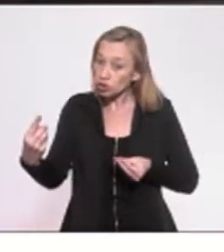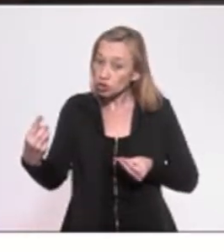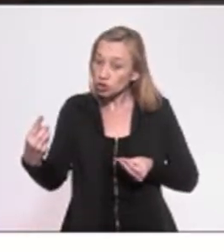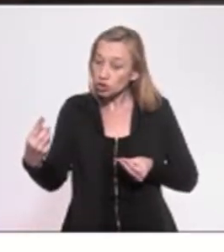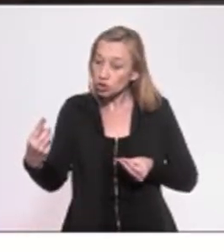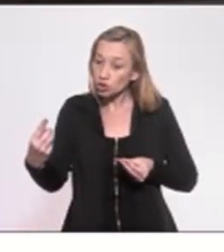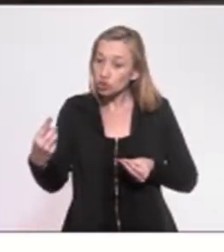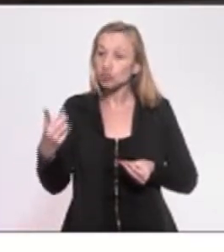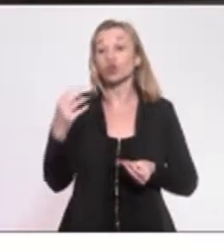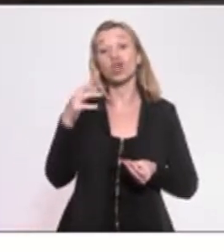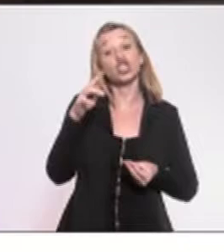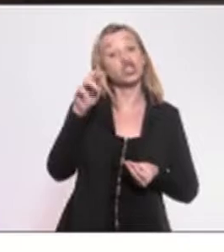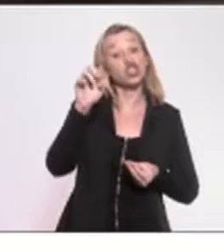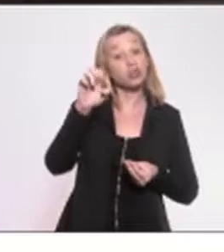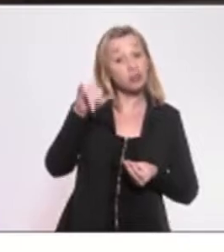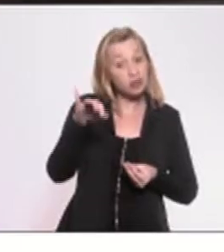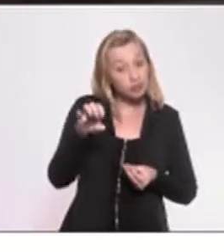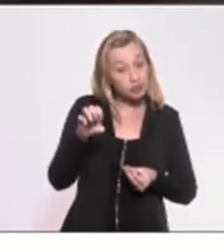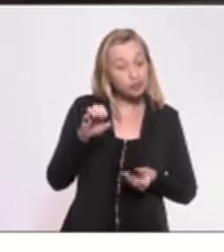o regime.